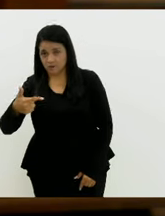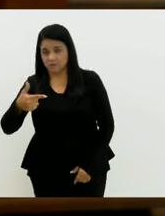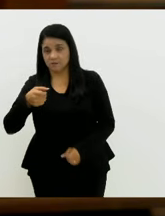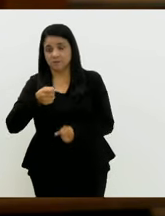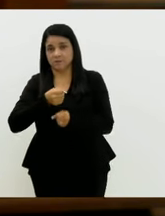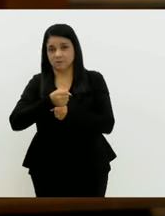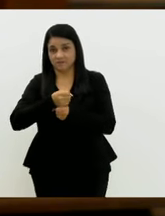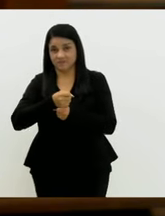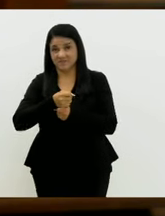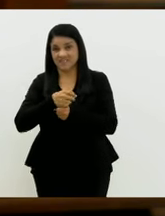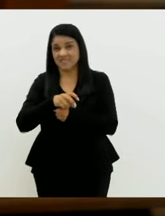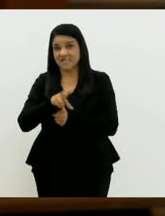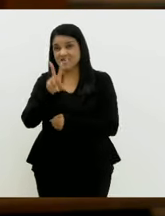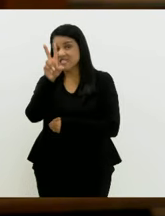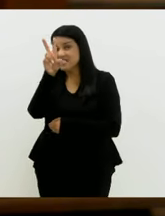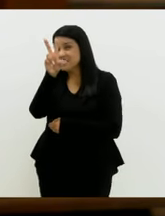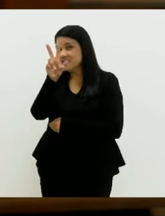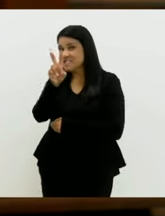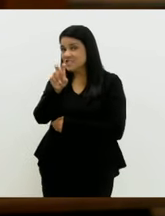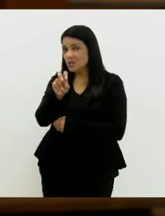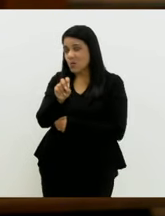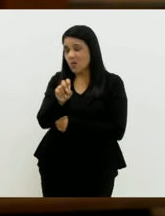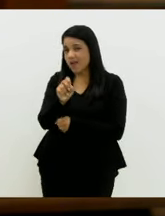levaremos 50 anos